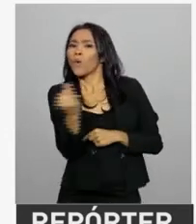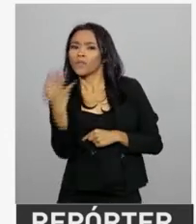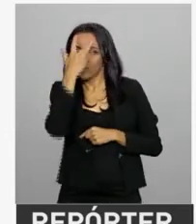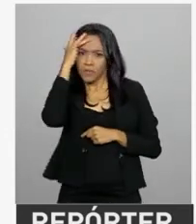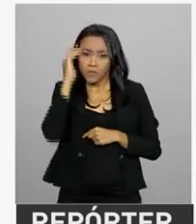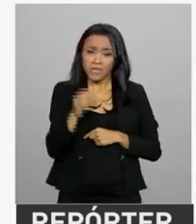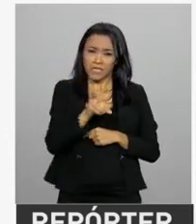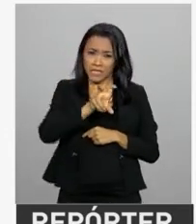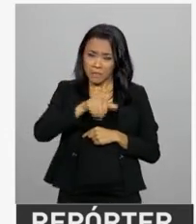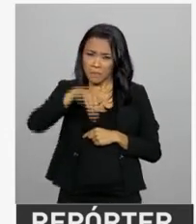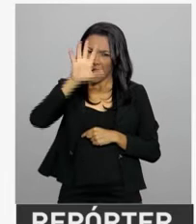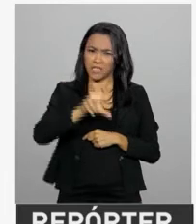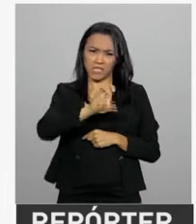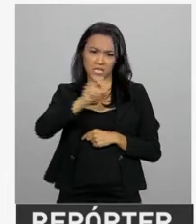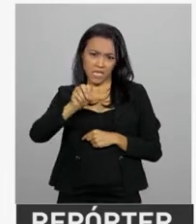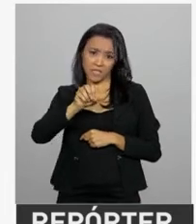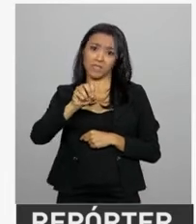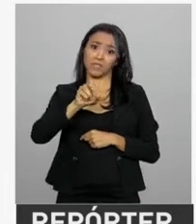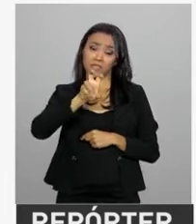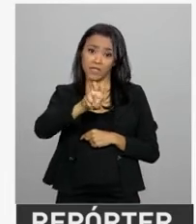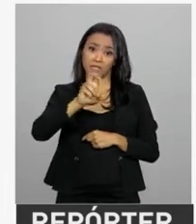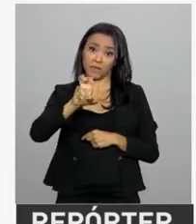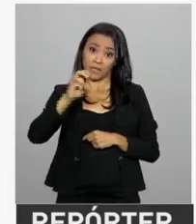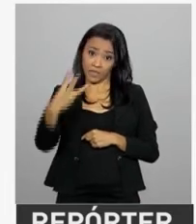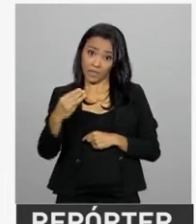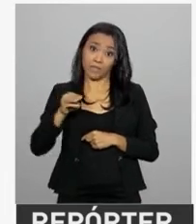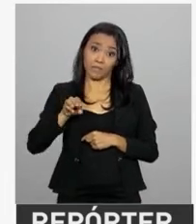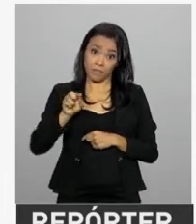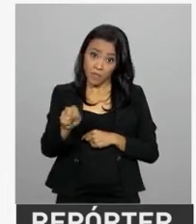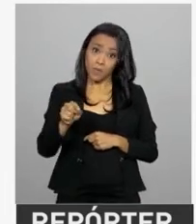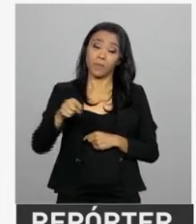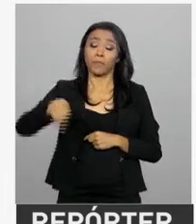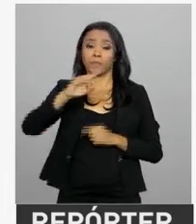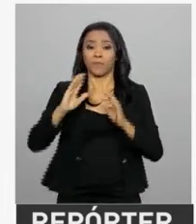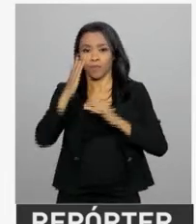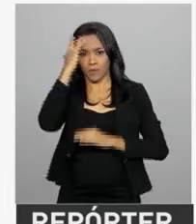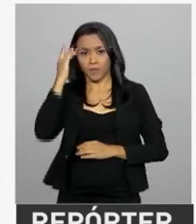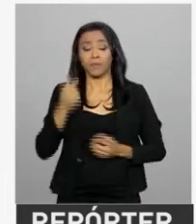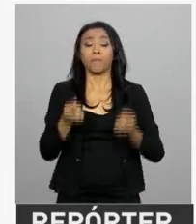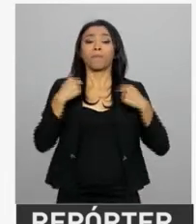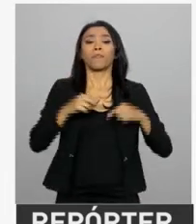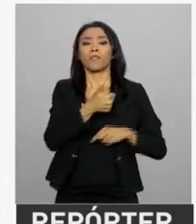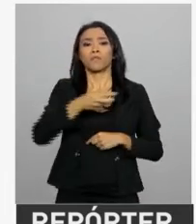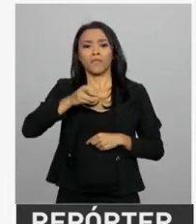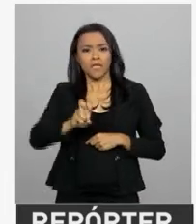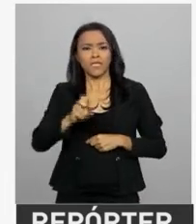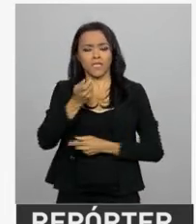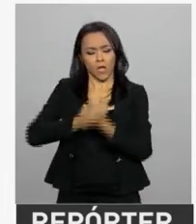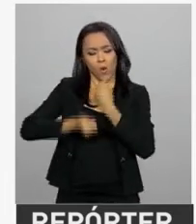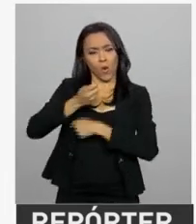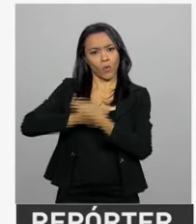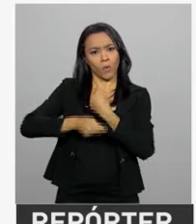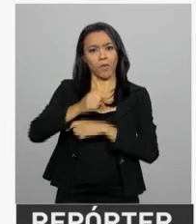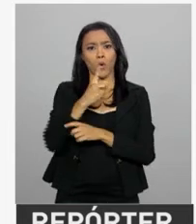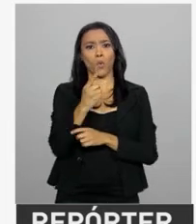de 553 mil habitantes. Em 2015, a economia cabo-verdiana somou cerca